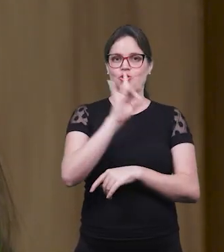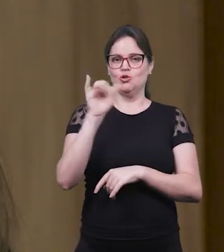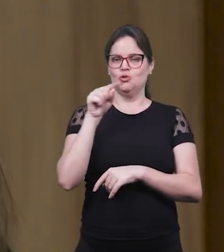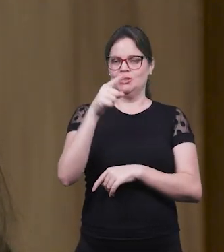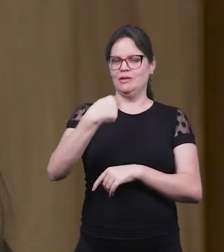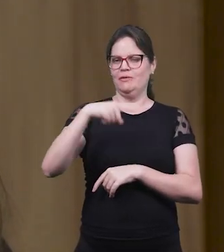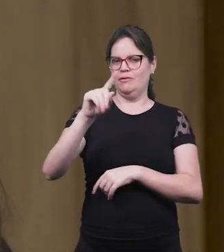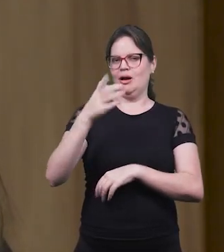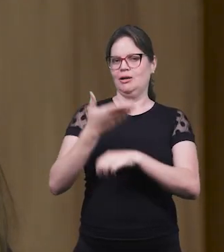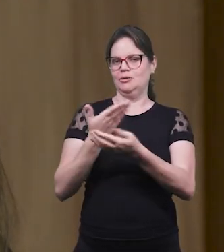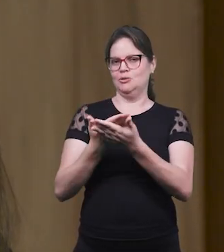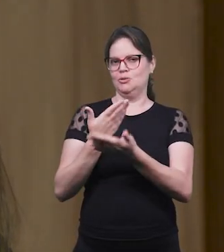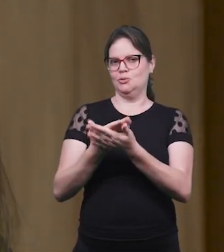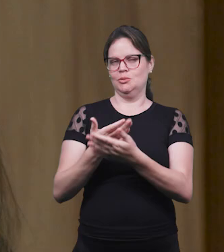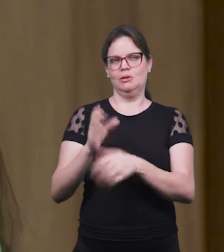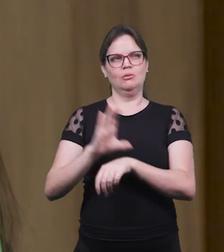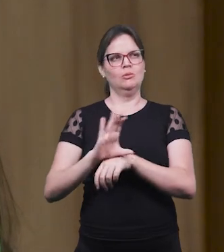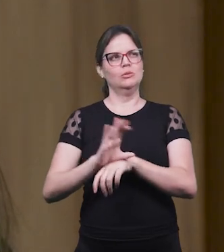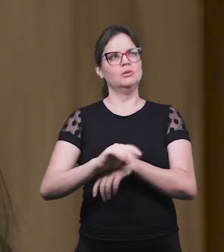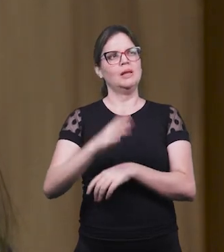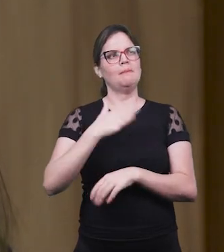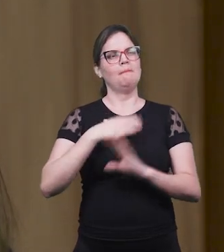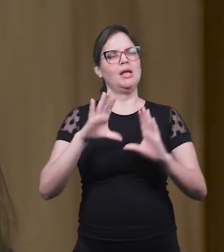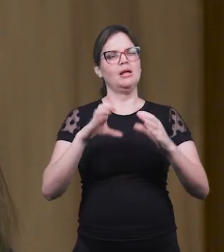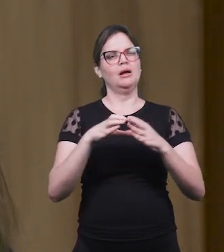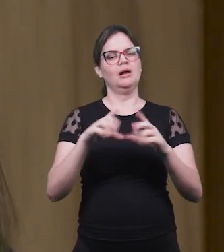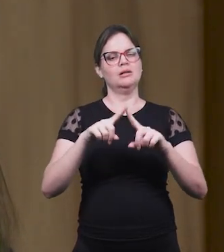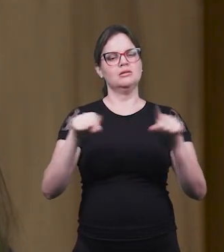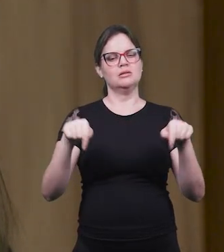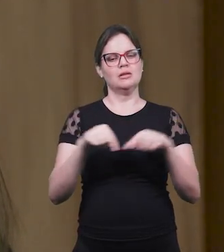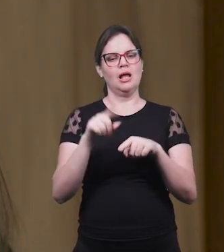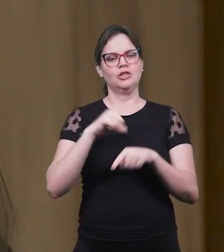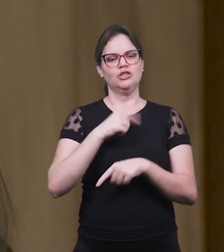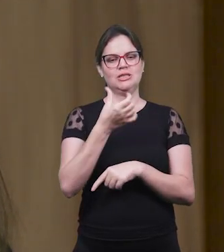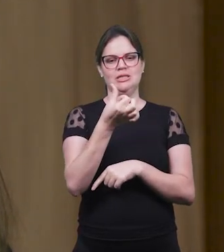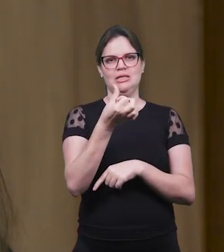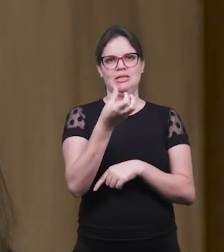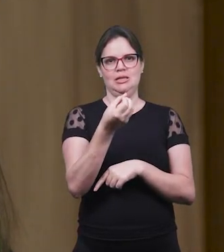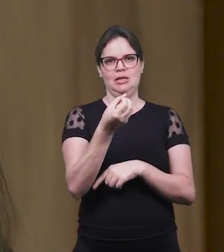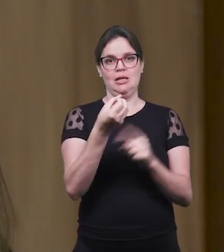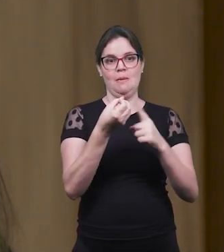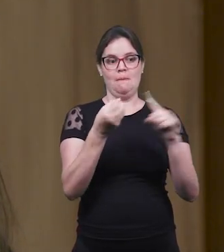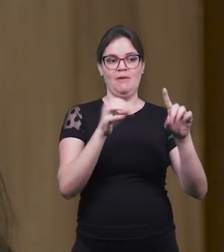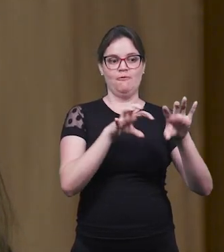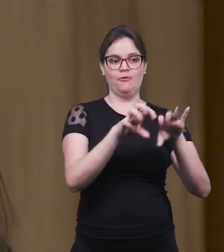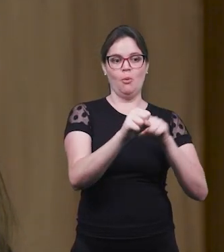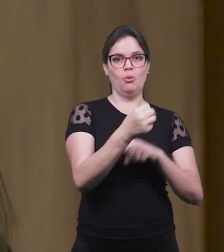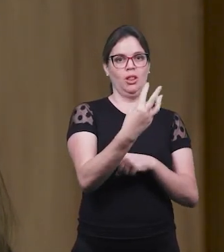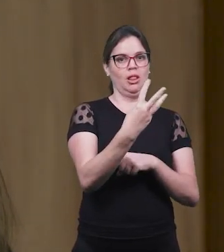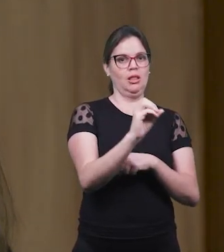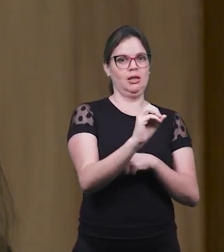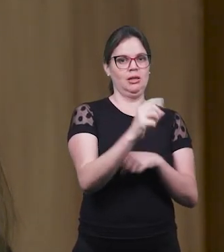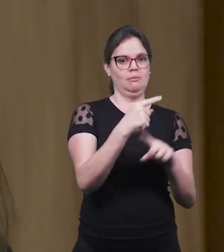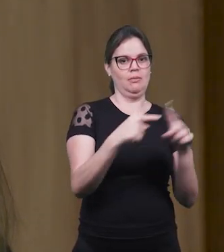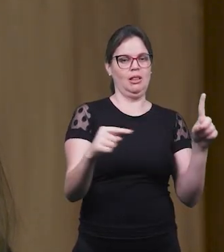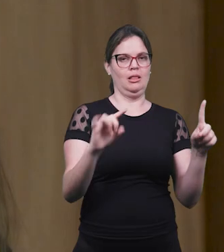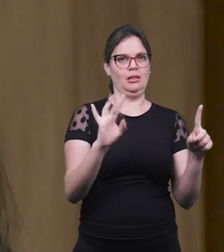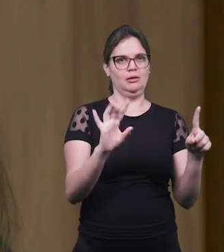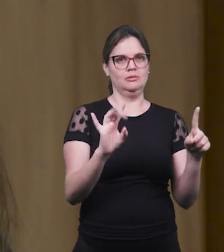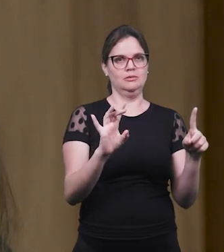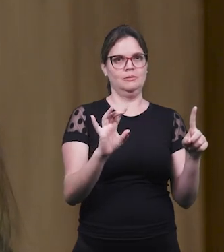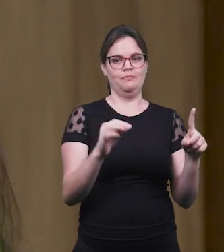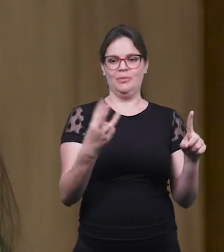cursando, a minha turma tinha 60 pessoas, nós formamos em 30. Então, metade